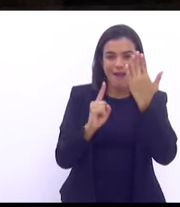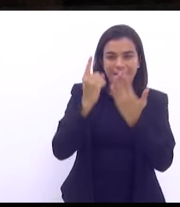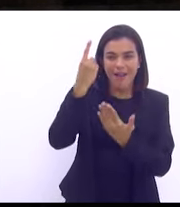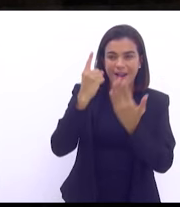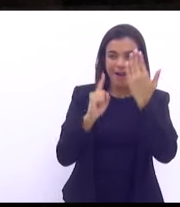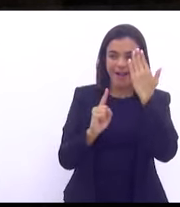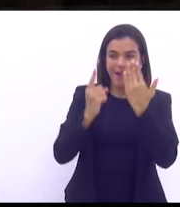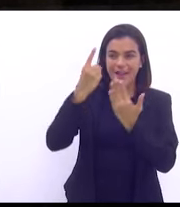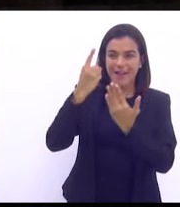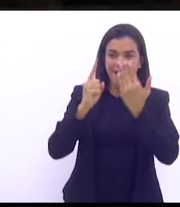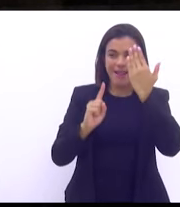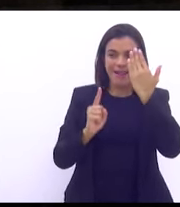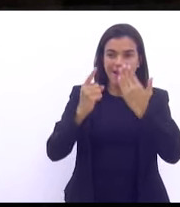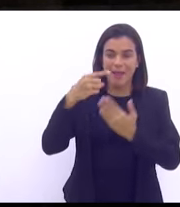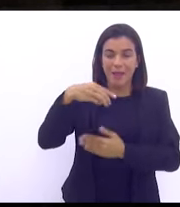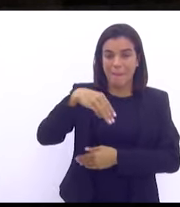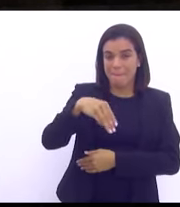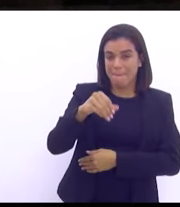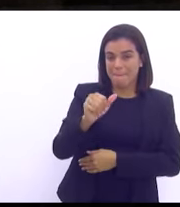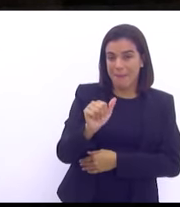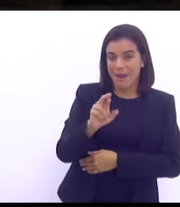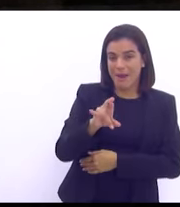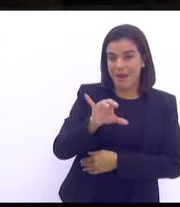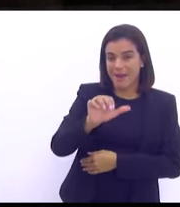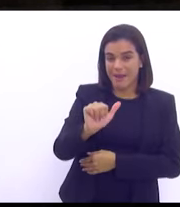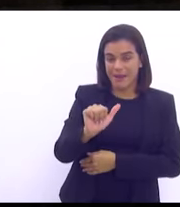exemplo, Maria